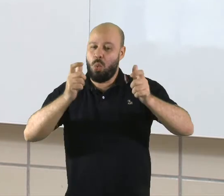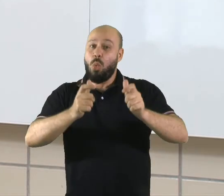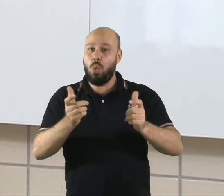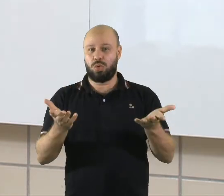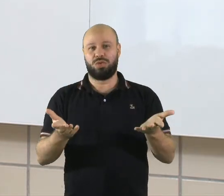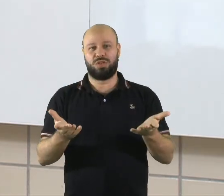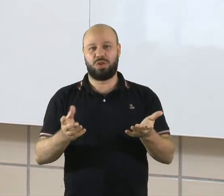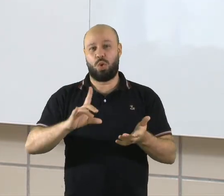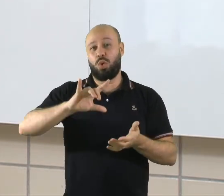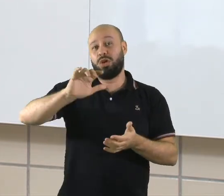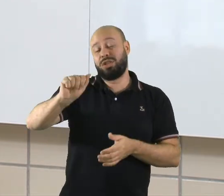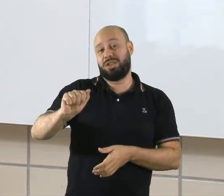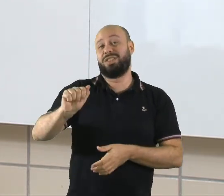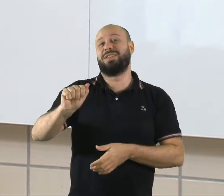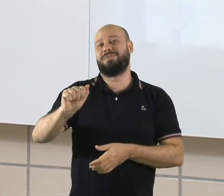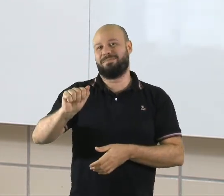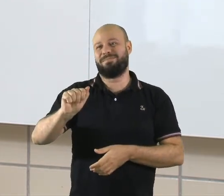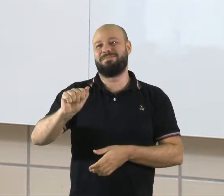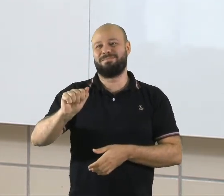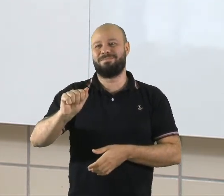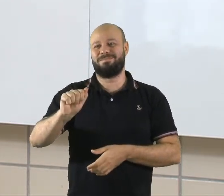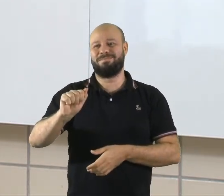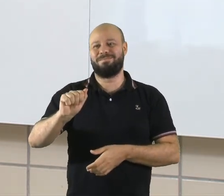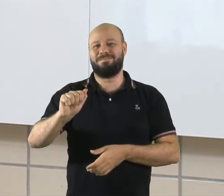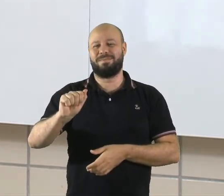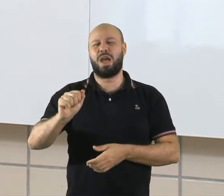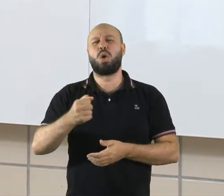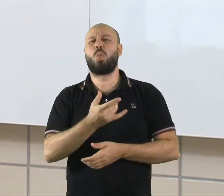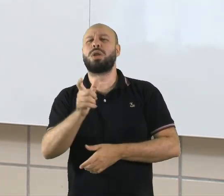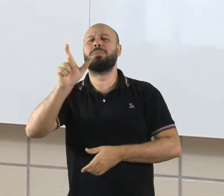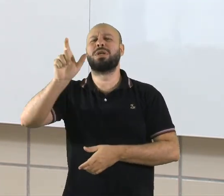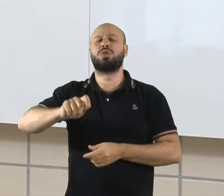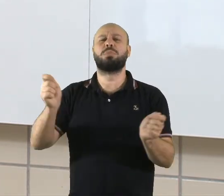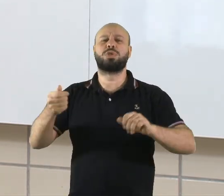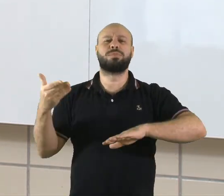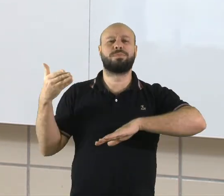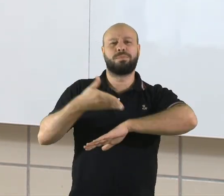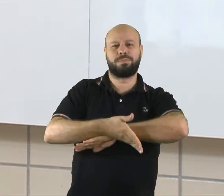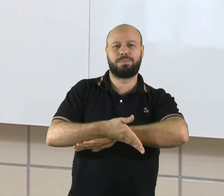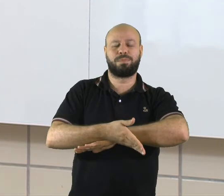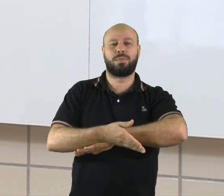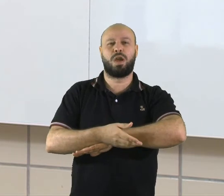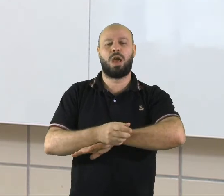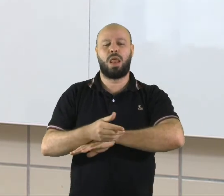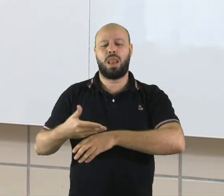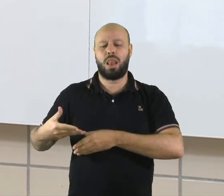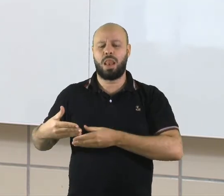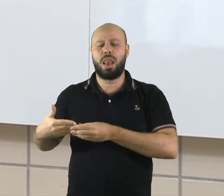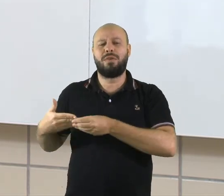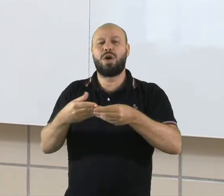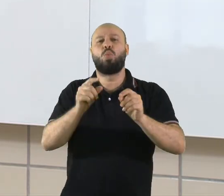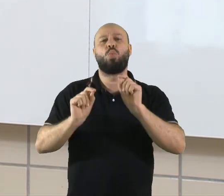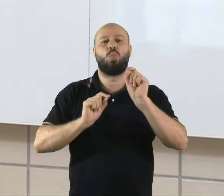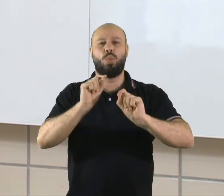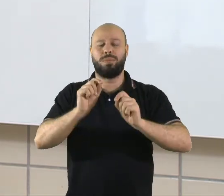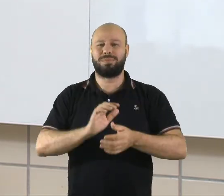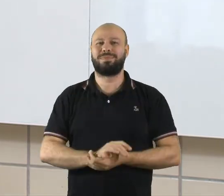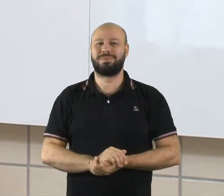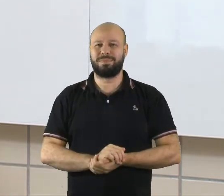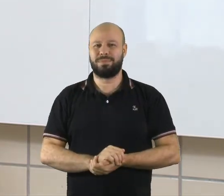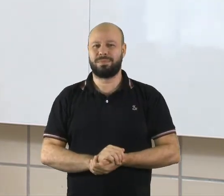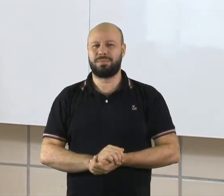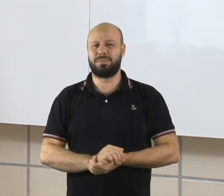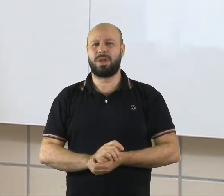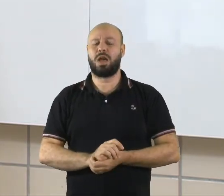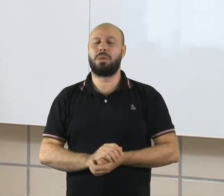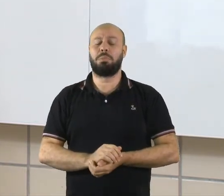a data dessa festa, quantas pessoas podem ir, o que levar. Você pode, por